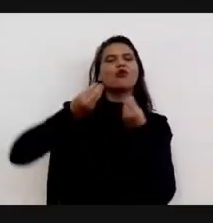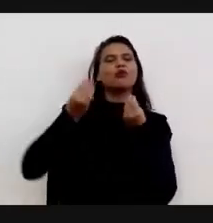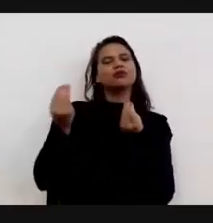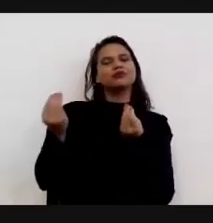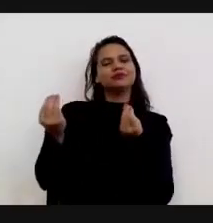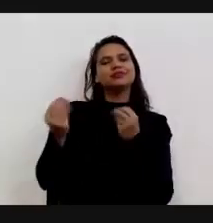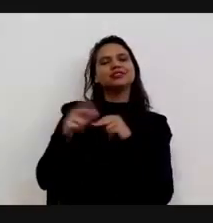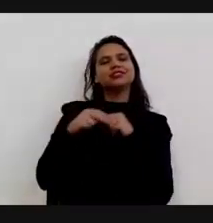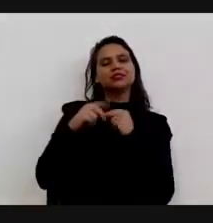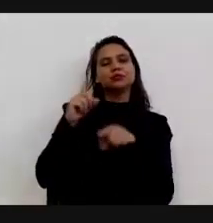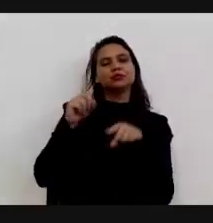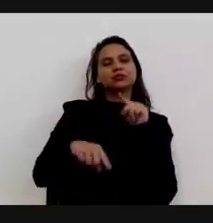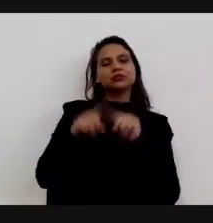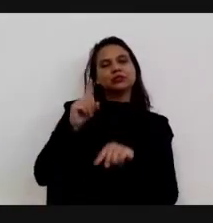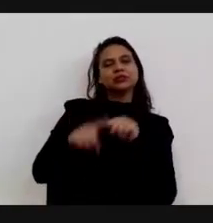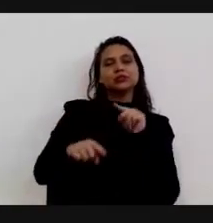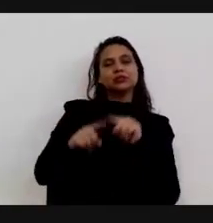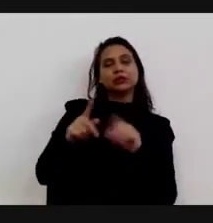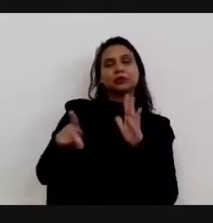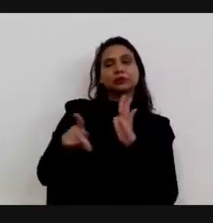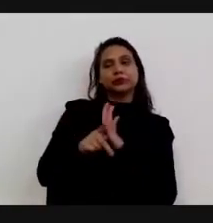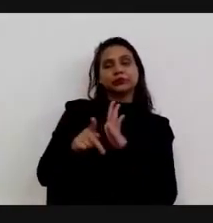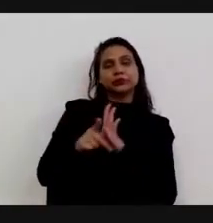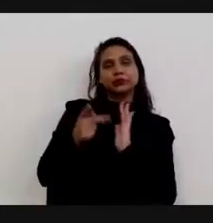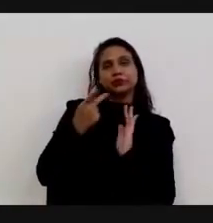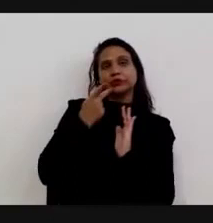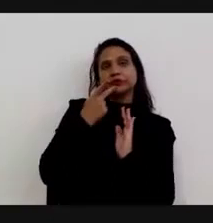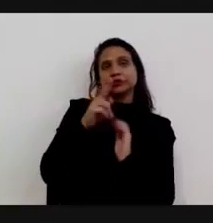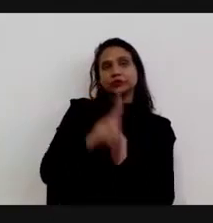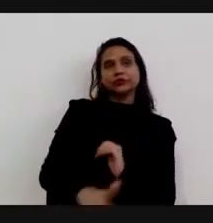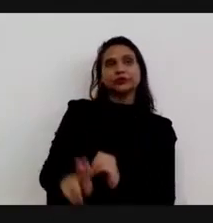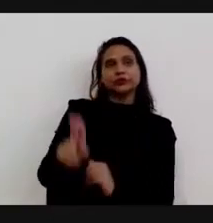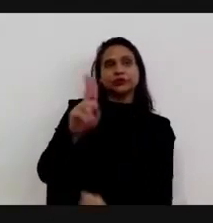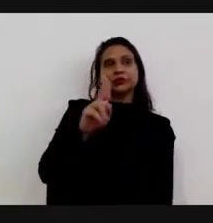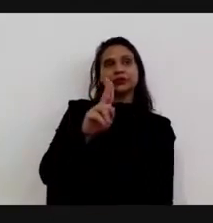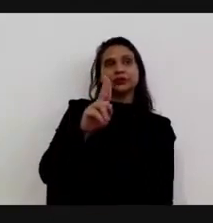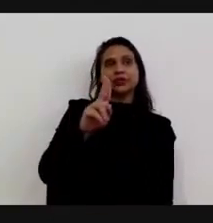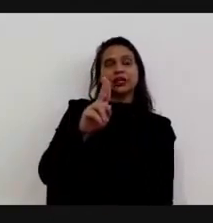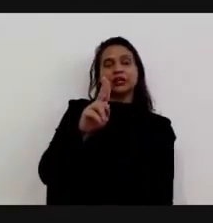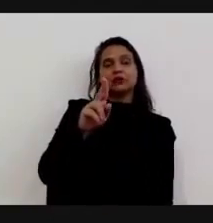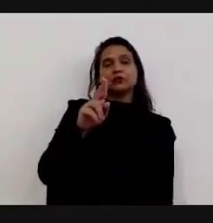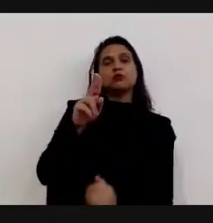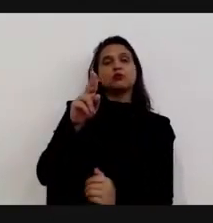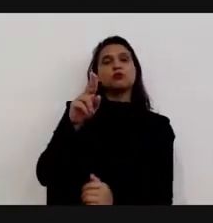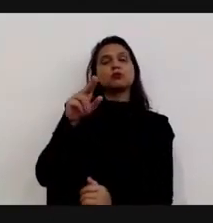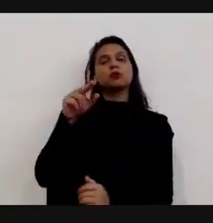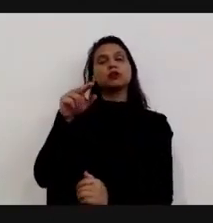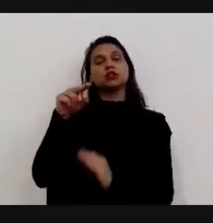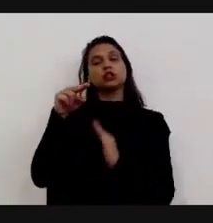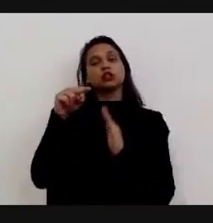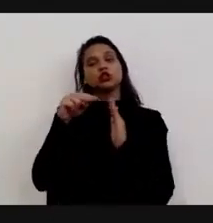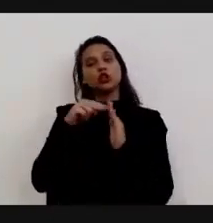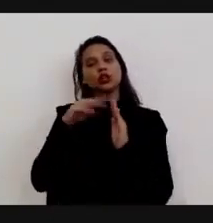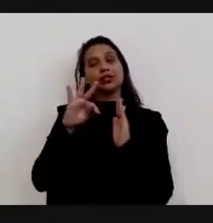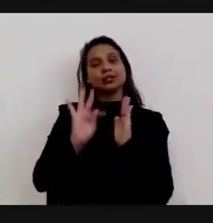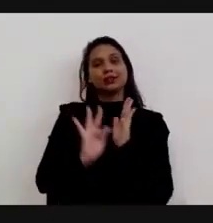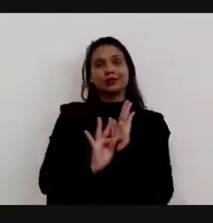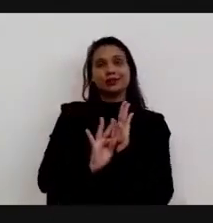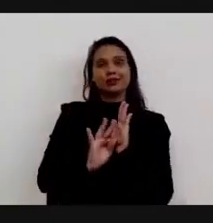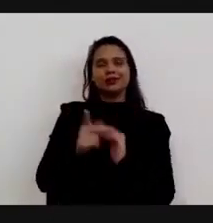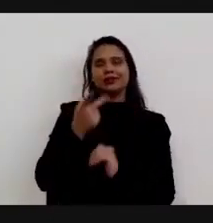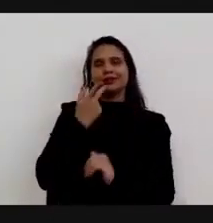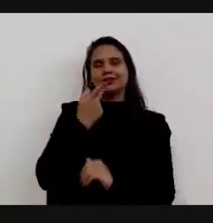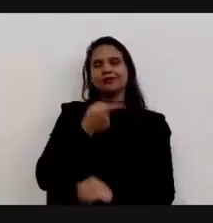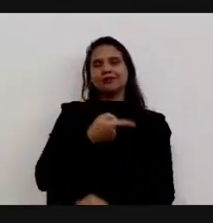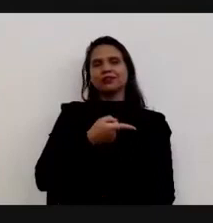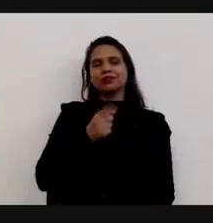da consultoria da Câmara falando que eles queriam utilizar esse recurso. É uma nota técnica, tá? Queriam saber se eles